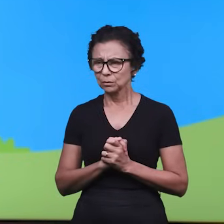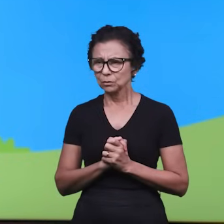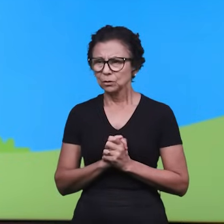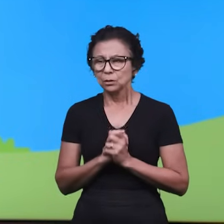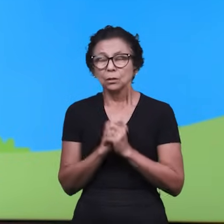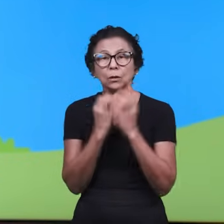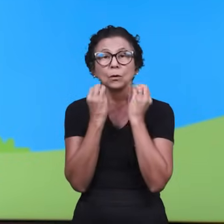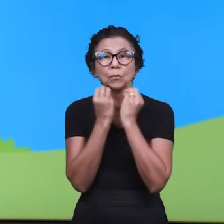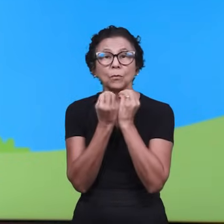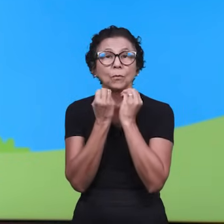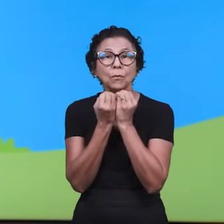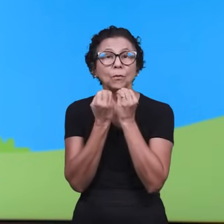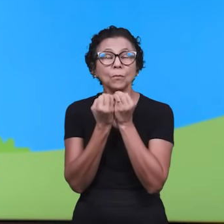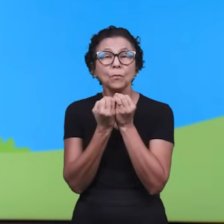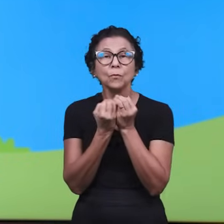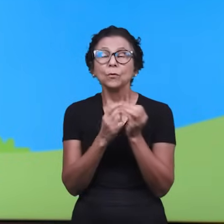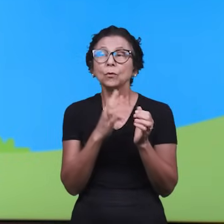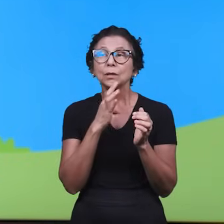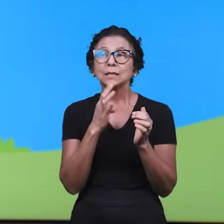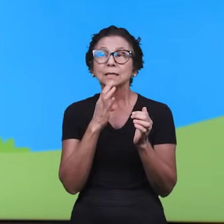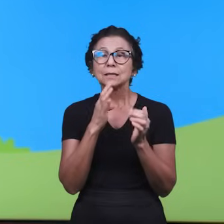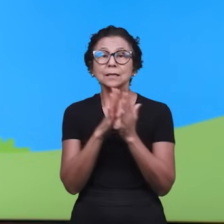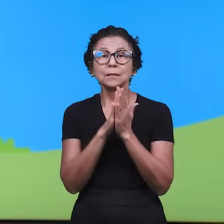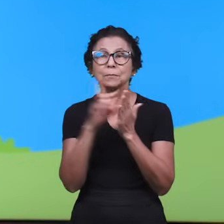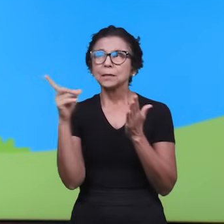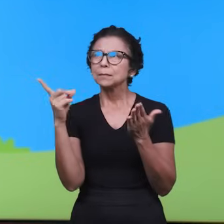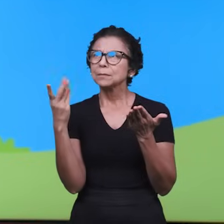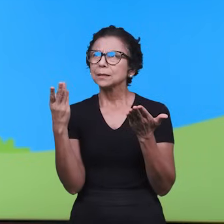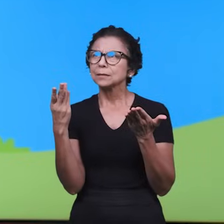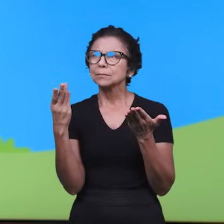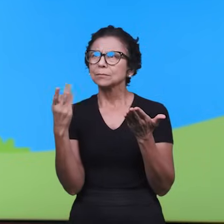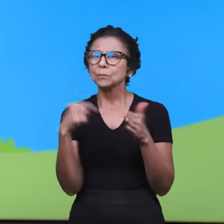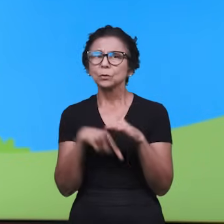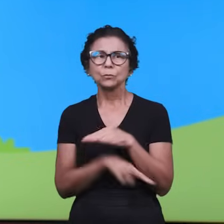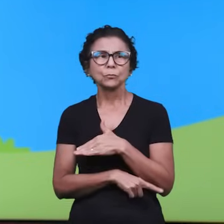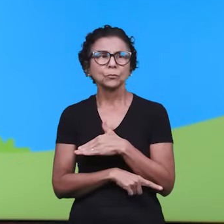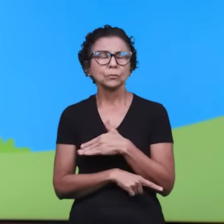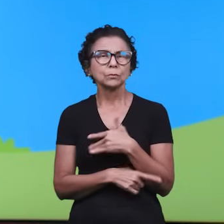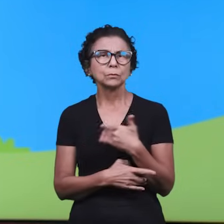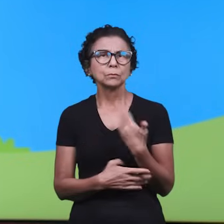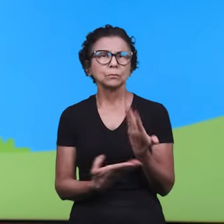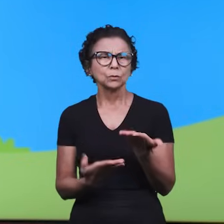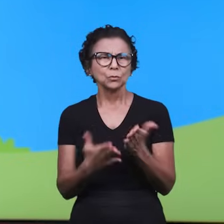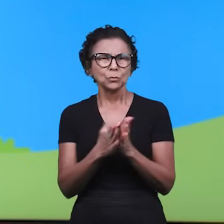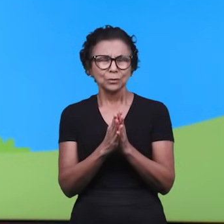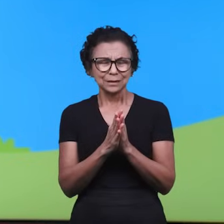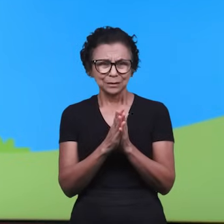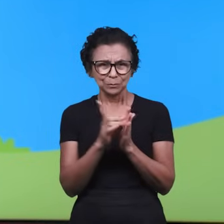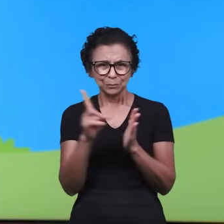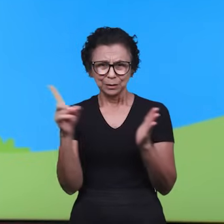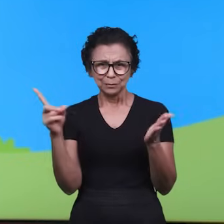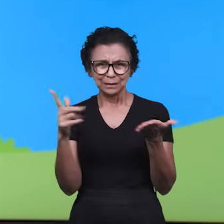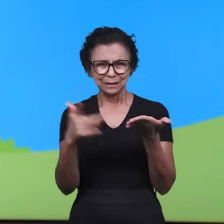eu posso conhecer mais a palavra de Deus? Pensando assim, a Bíblia é um livro tão